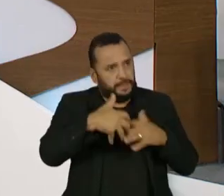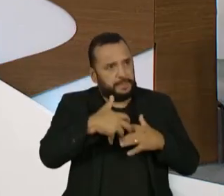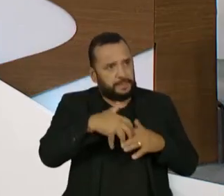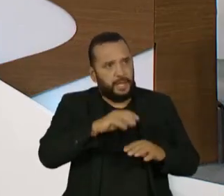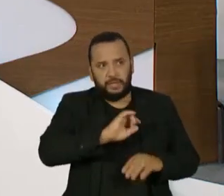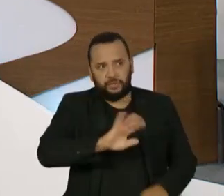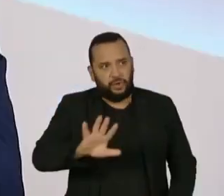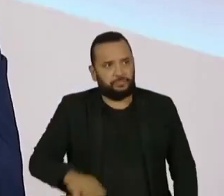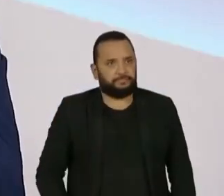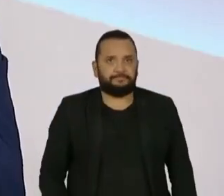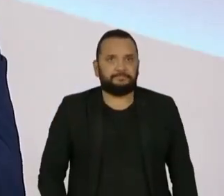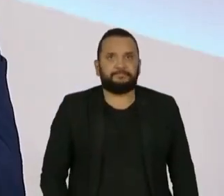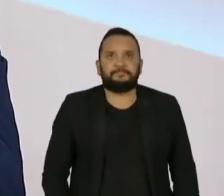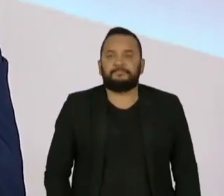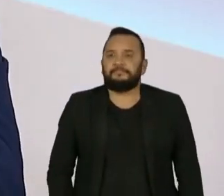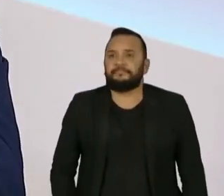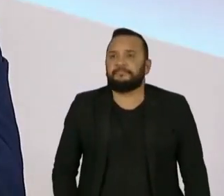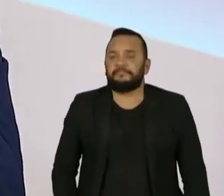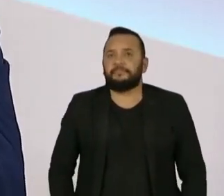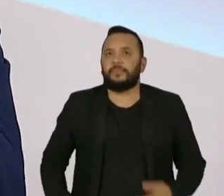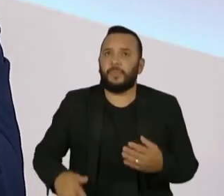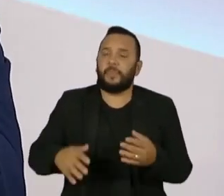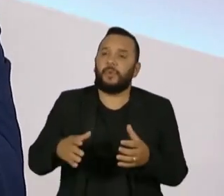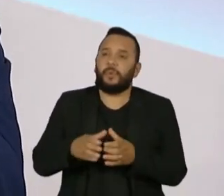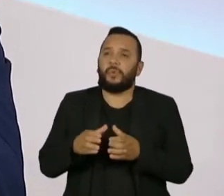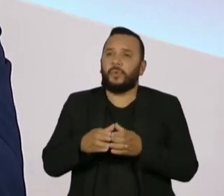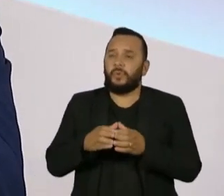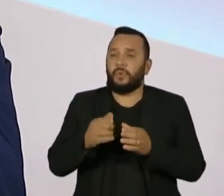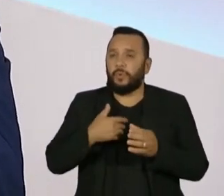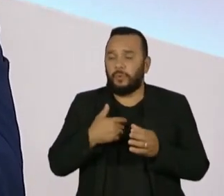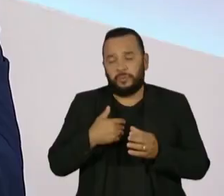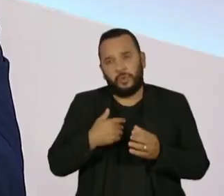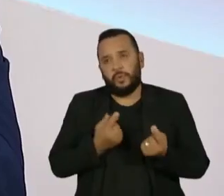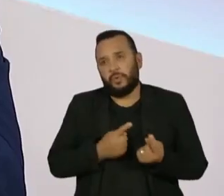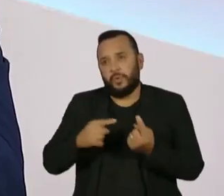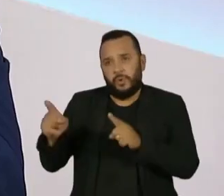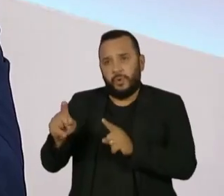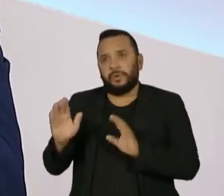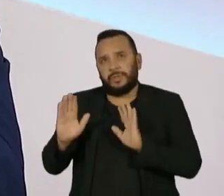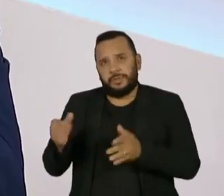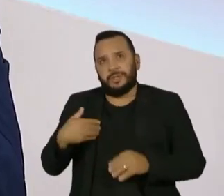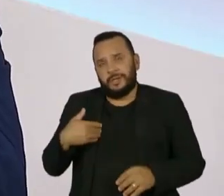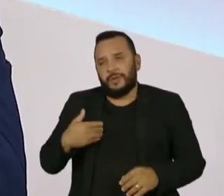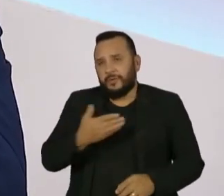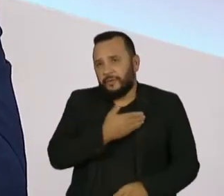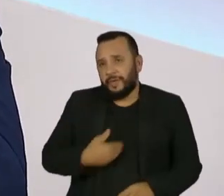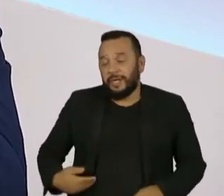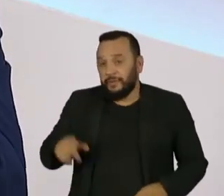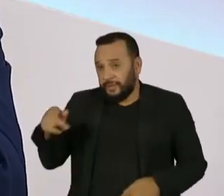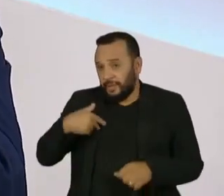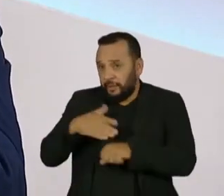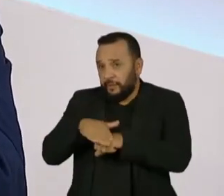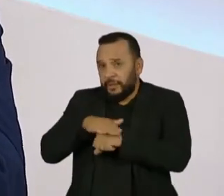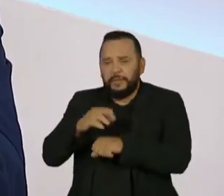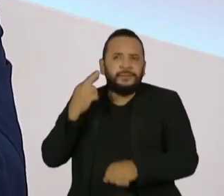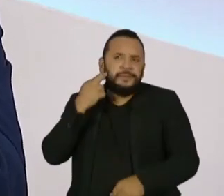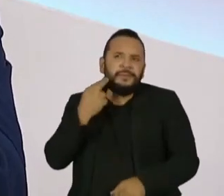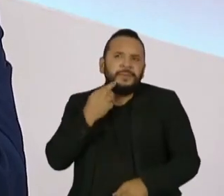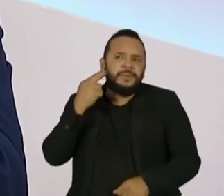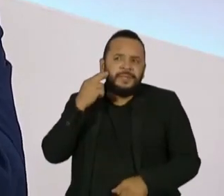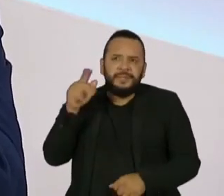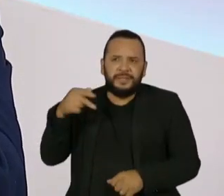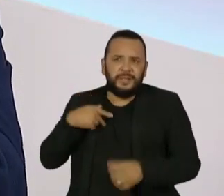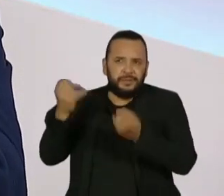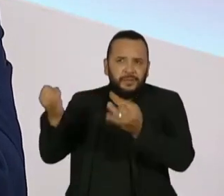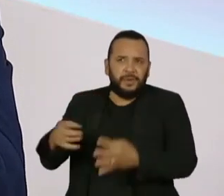ponderar. Tá. Agora, senador, sobre a reação da oposição a esses episódios todos, o senhor disse que conversou com o presidente Rodrigo Pacheco. Na semana passada, o senhor falou